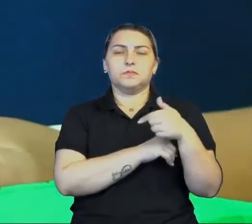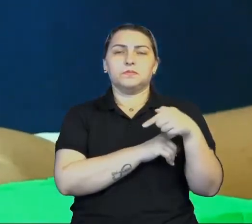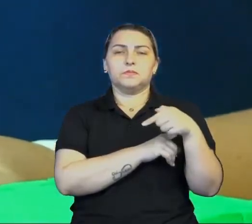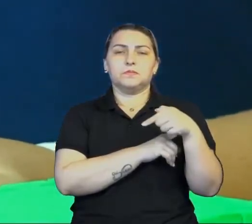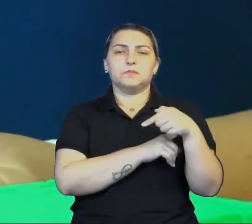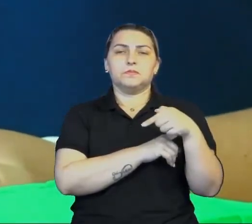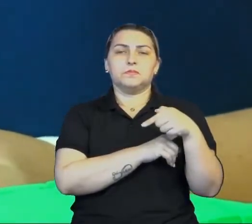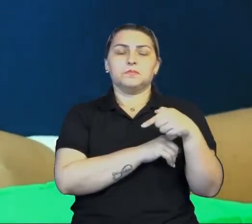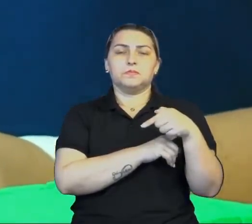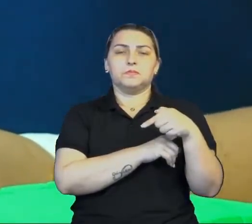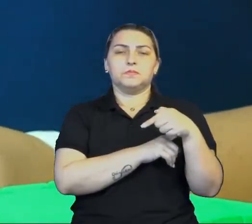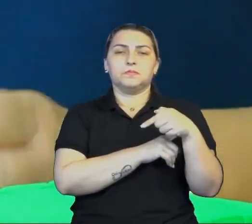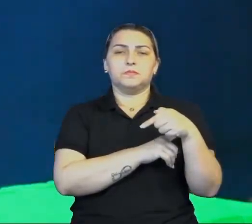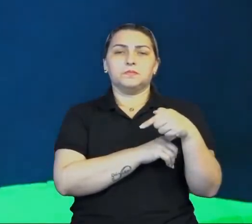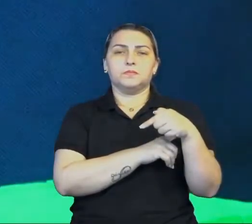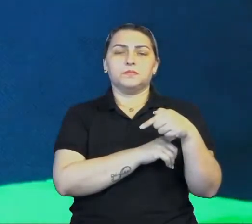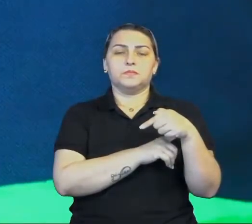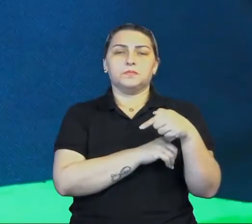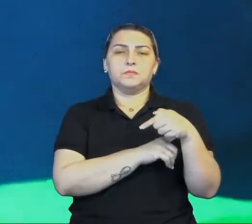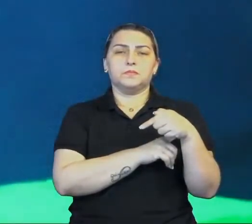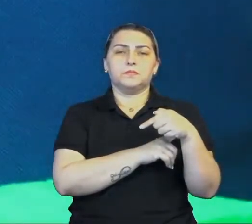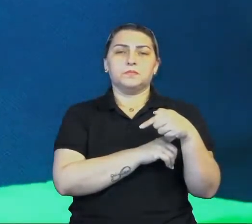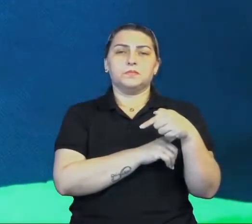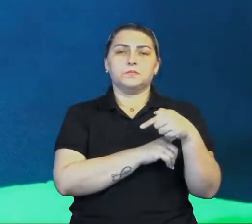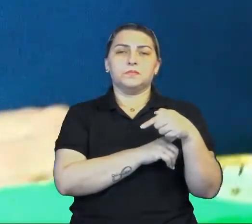o 7,